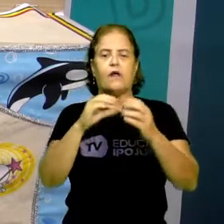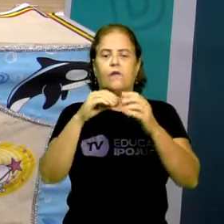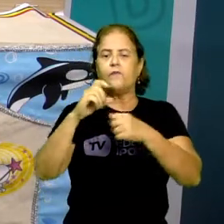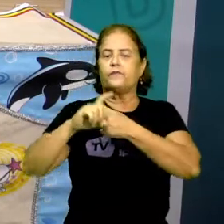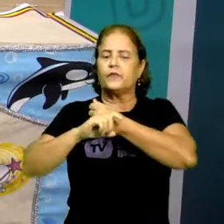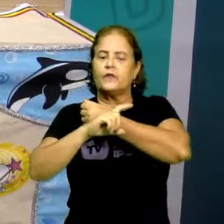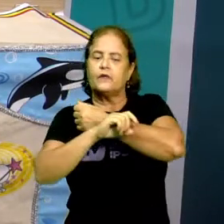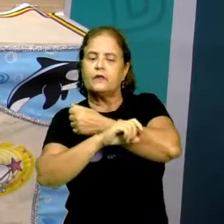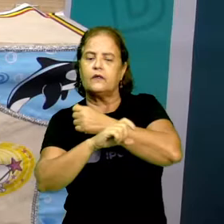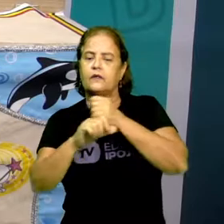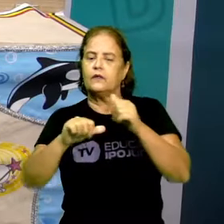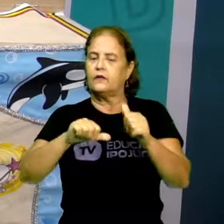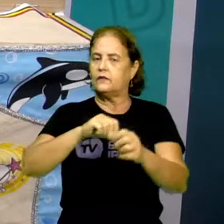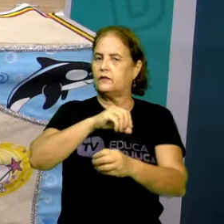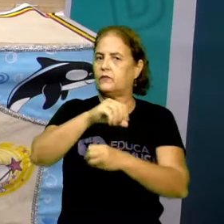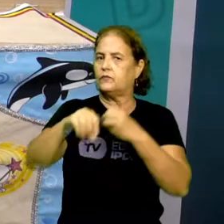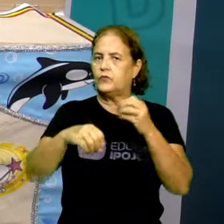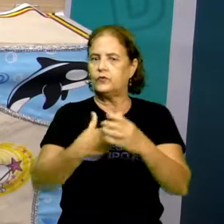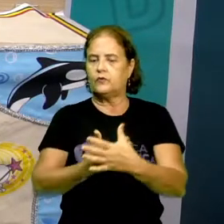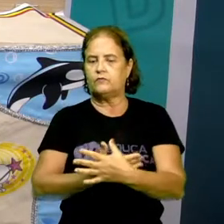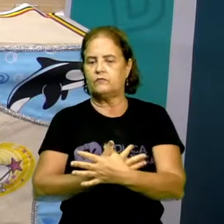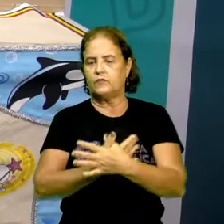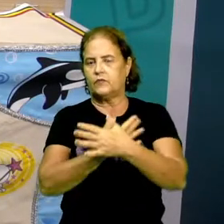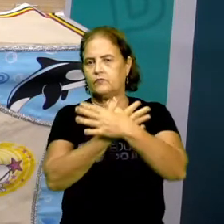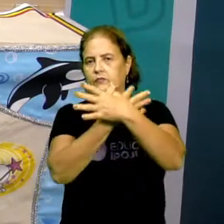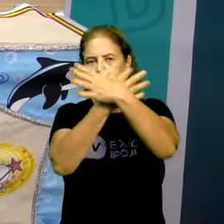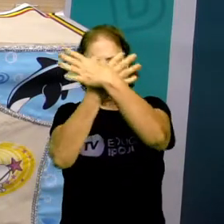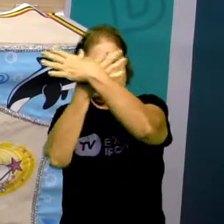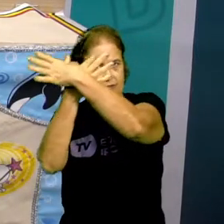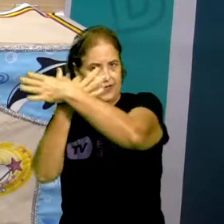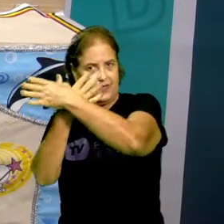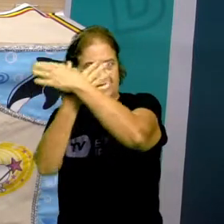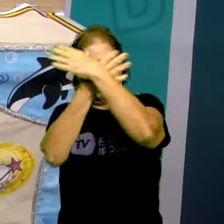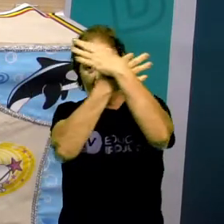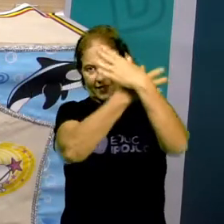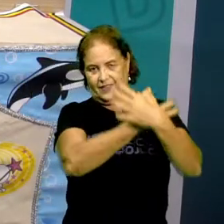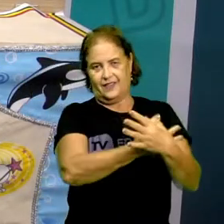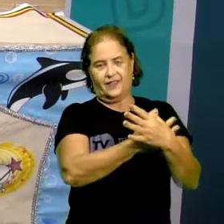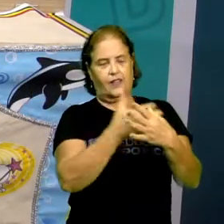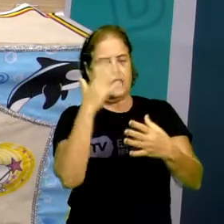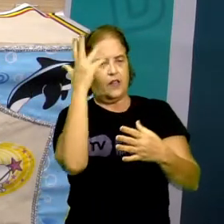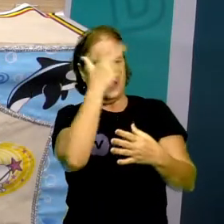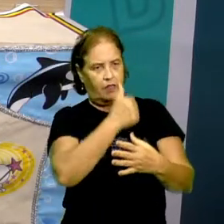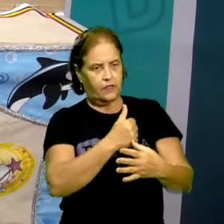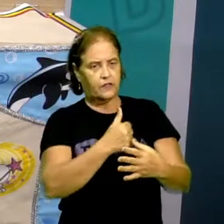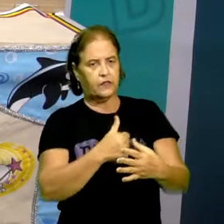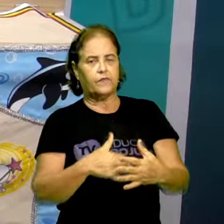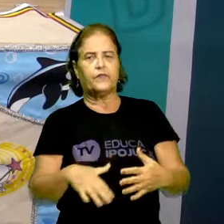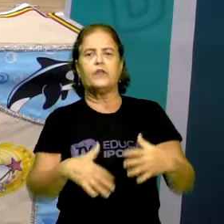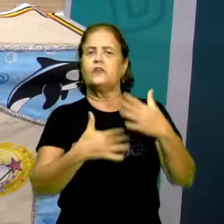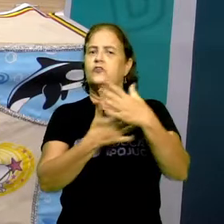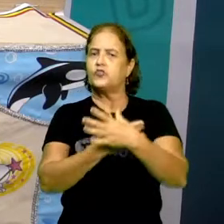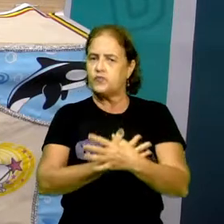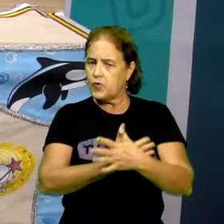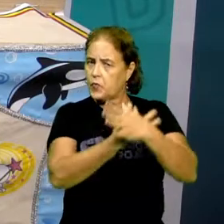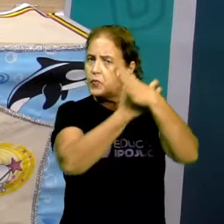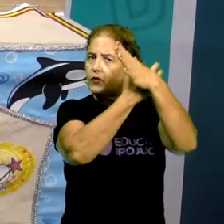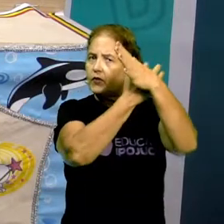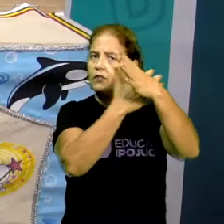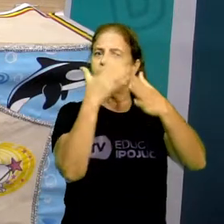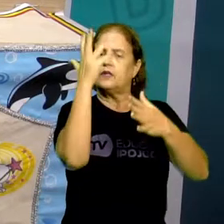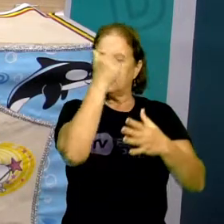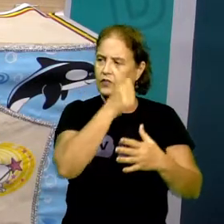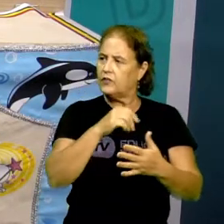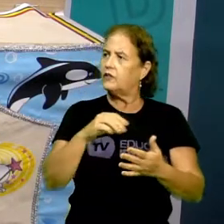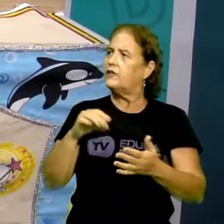sair voando, né? Enfeitando bem colorido, que a gente sabe que as borboletas são lindas, né, leiturinha?